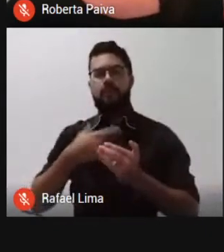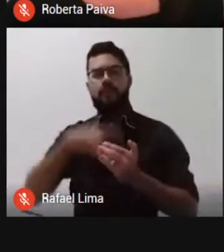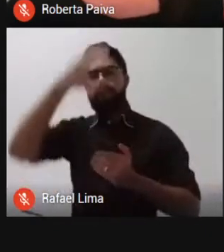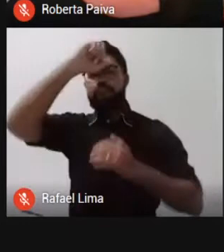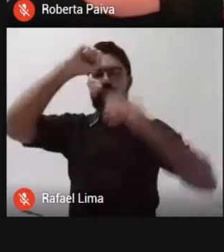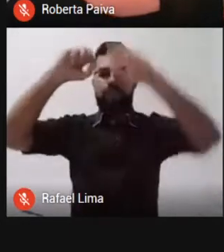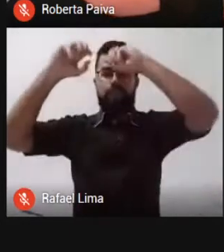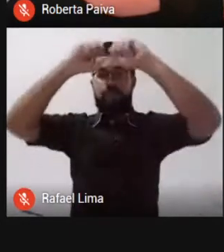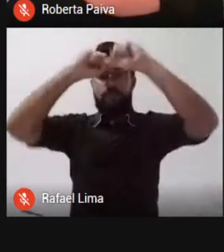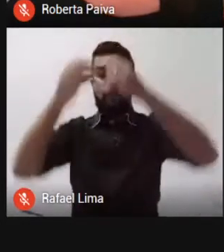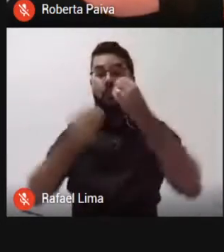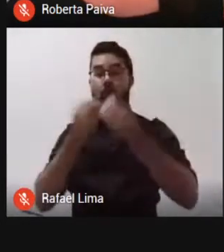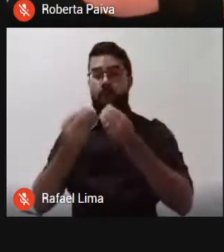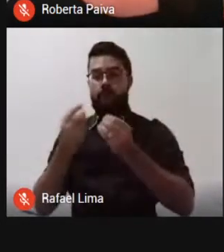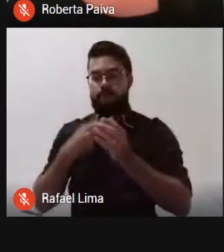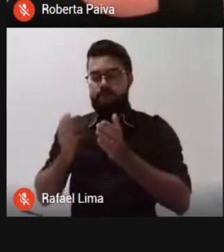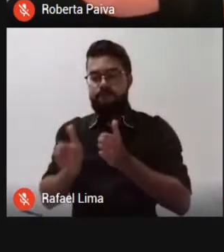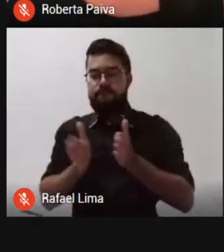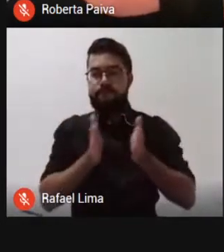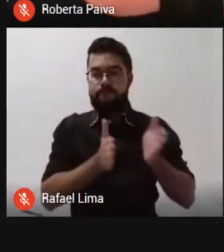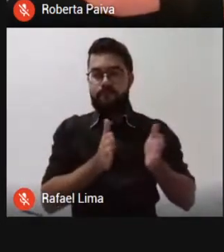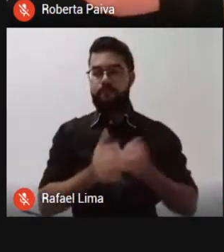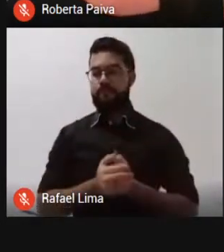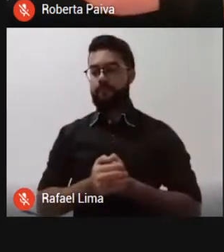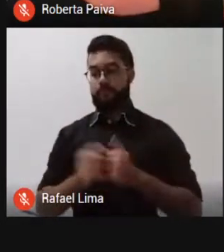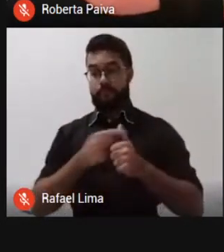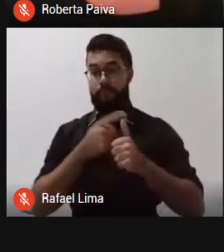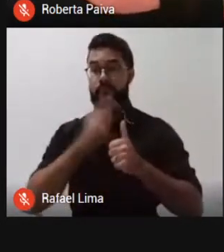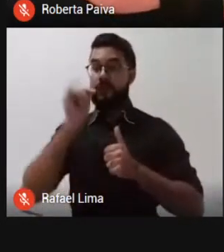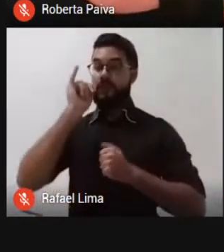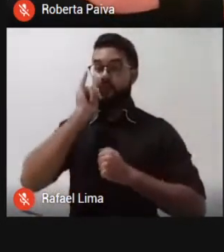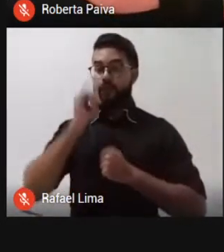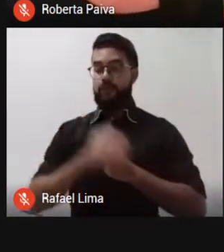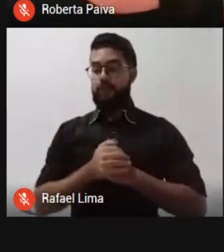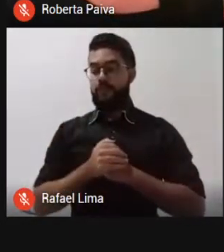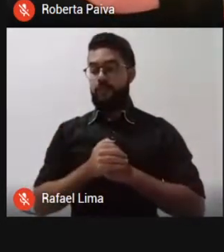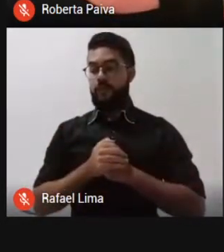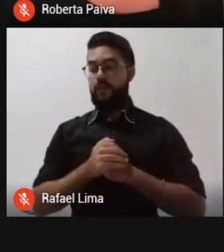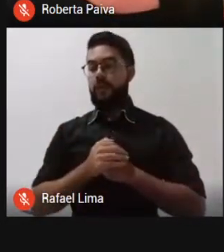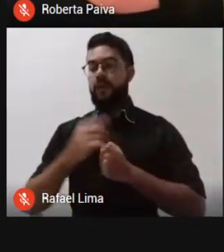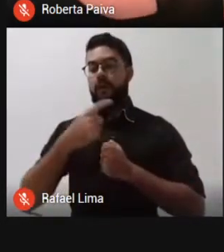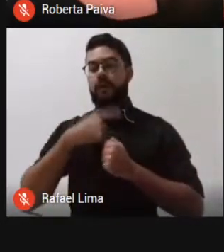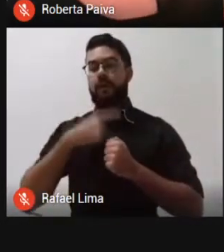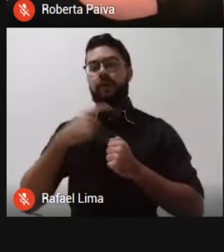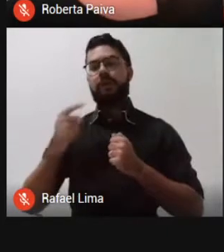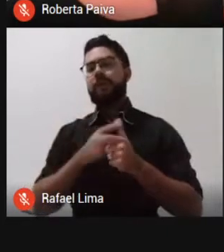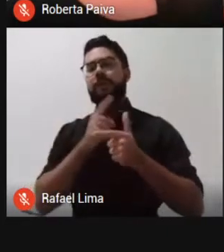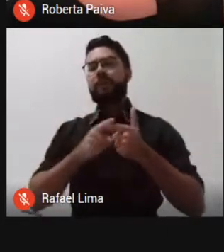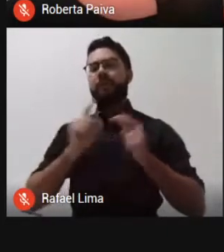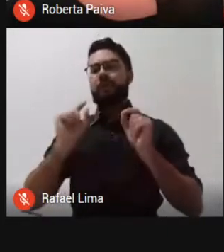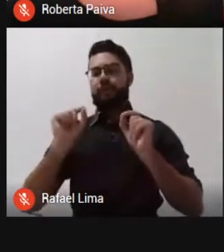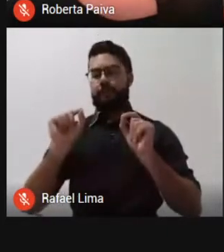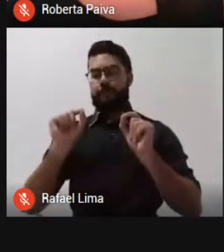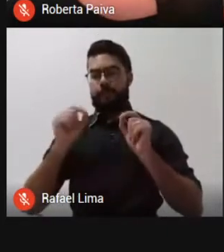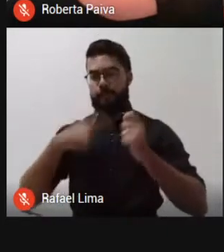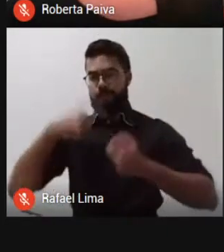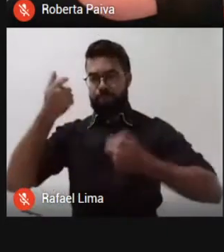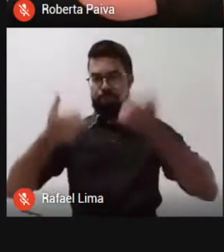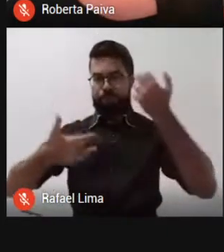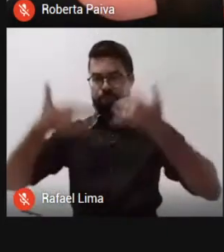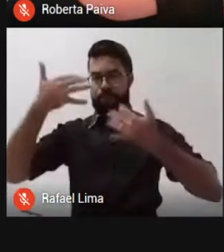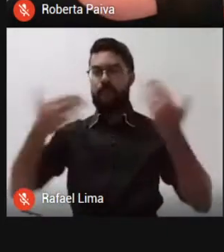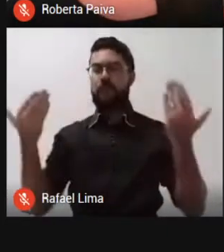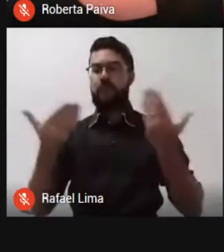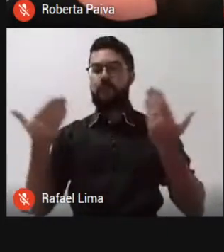né? Esse foi o meu primeiro exemplo, gente. Um segundo exemplo que eu quero trazer para vocês, para fazer uma provocação nessa nossa discussão sobre desenhos